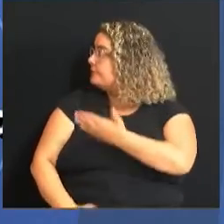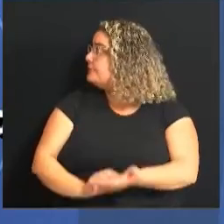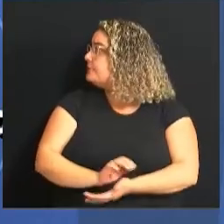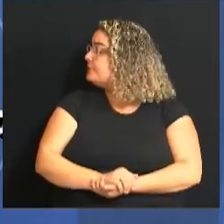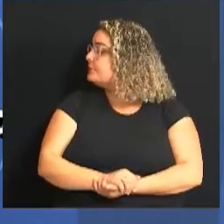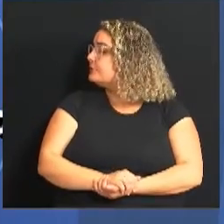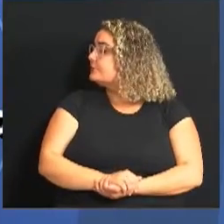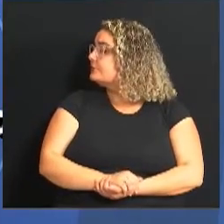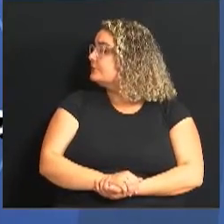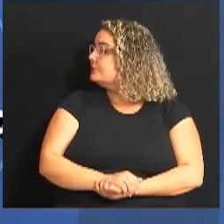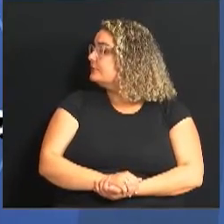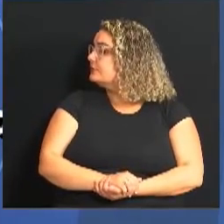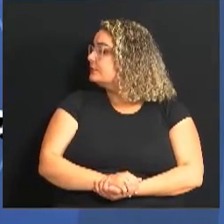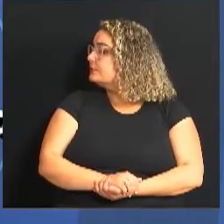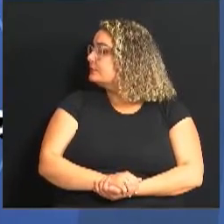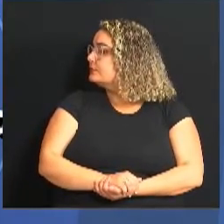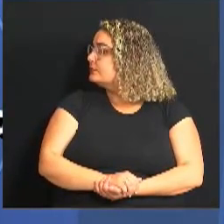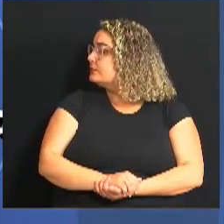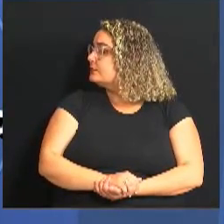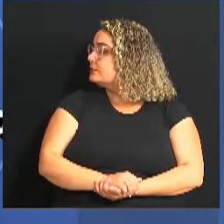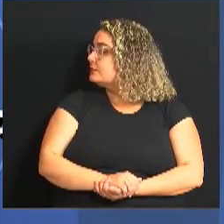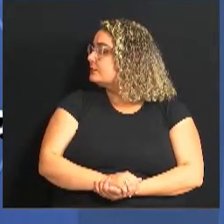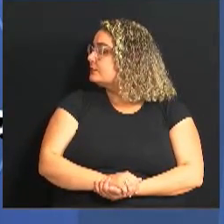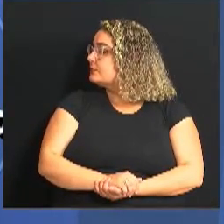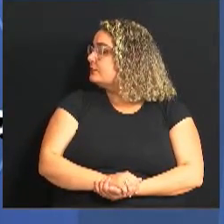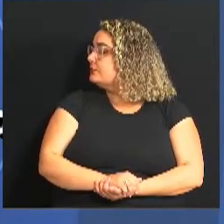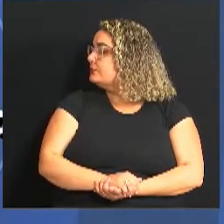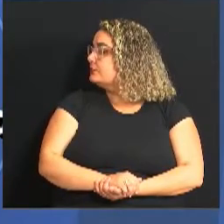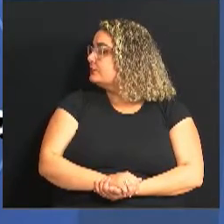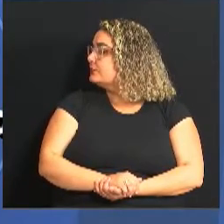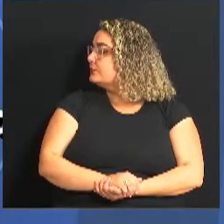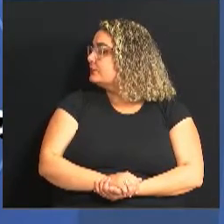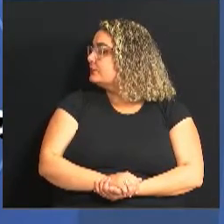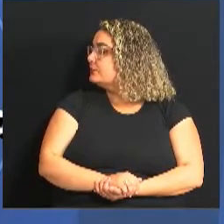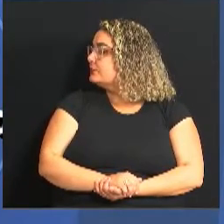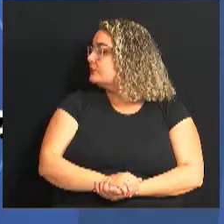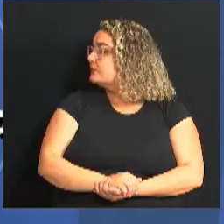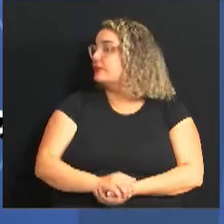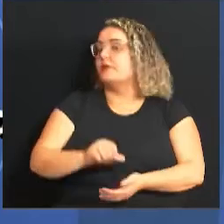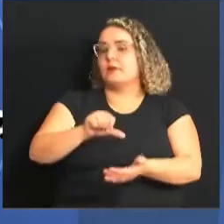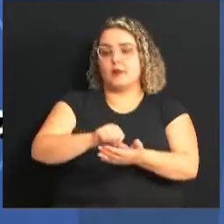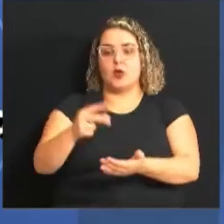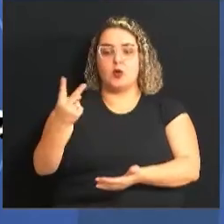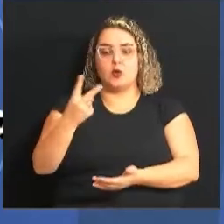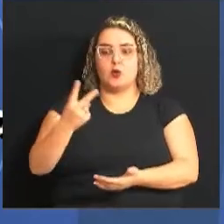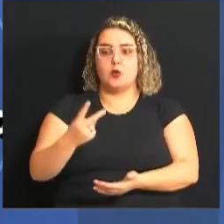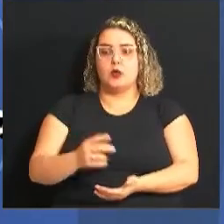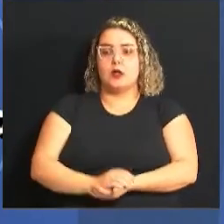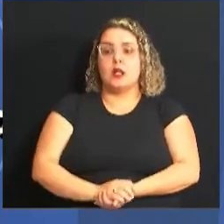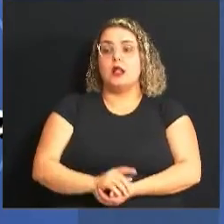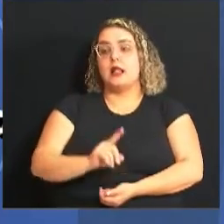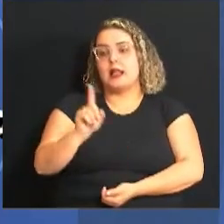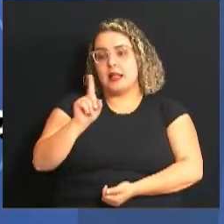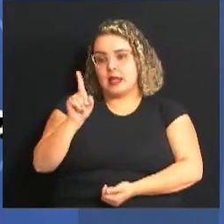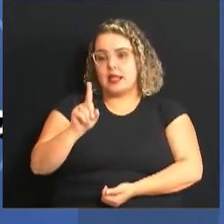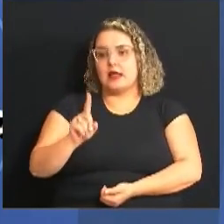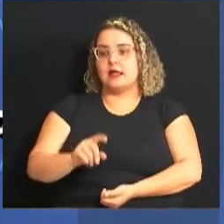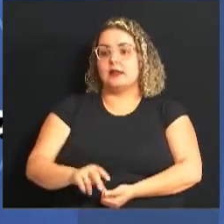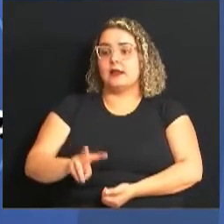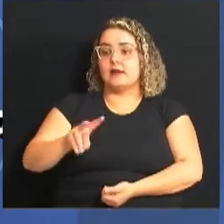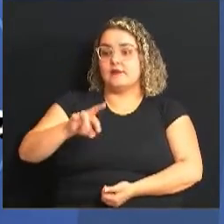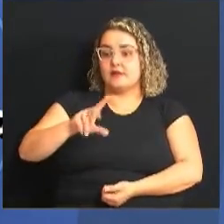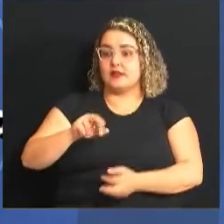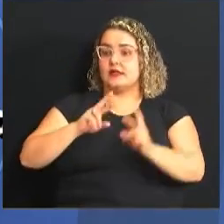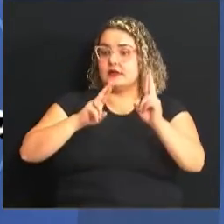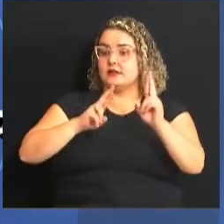Viana, 438 no Parque Jambeiro, e a unidade 2, ela já está lá na Vila Esperança, na região